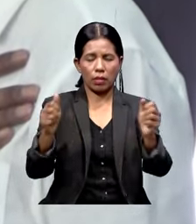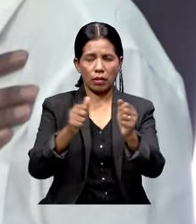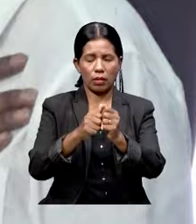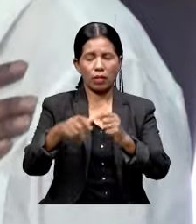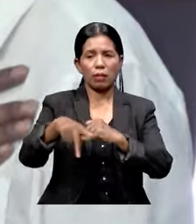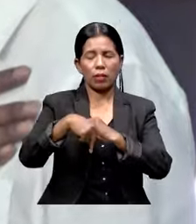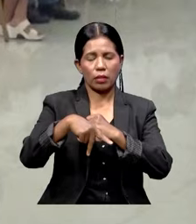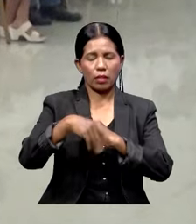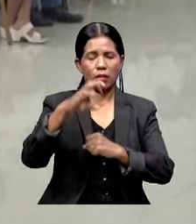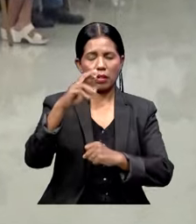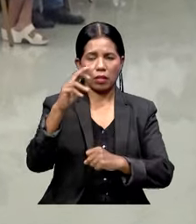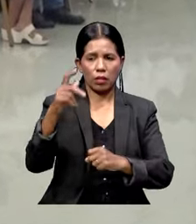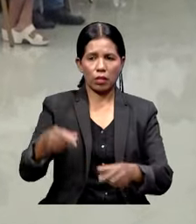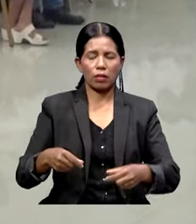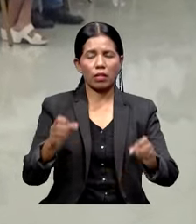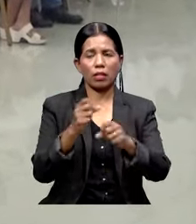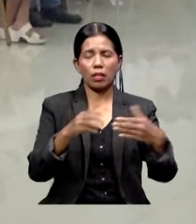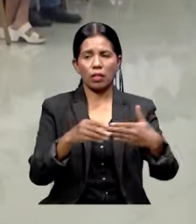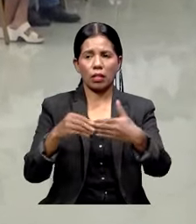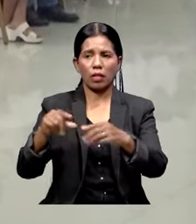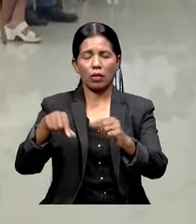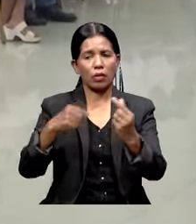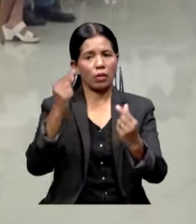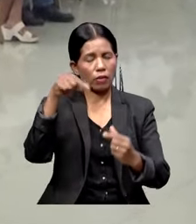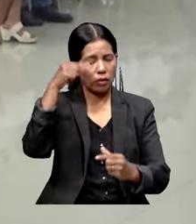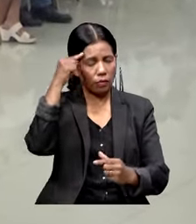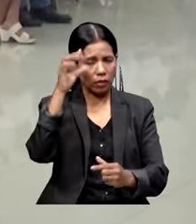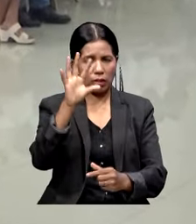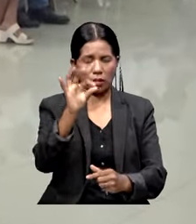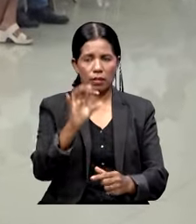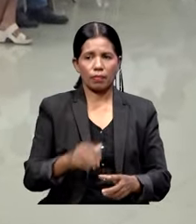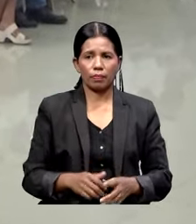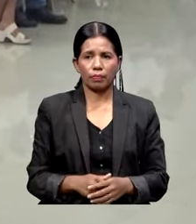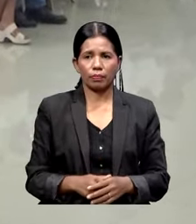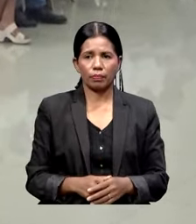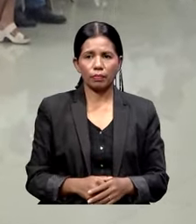Senior T, ho di forma governo da CIA. Equipa cobertura, GMN.